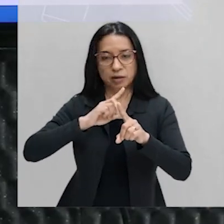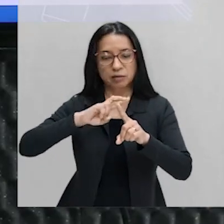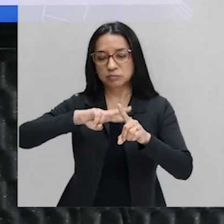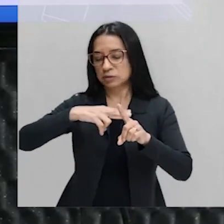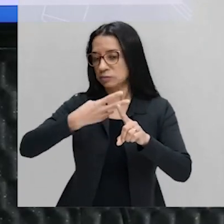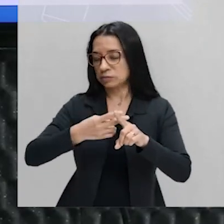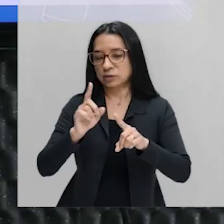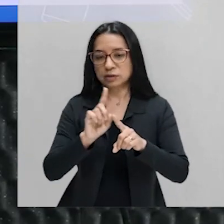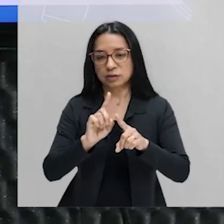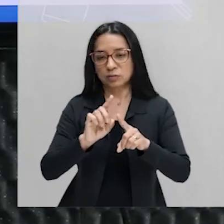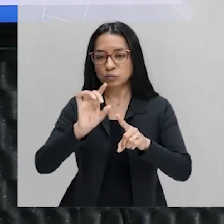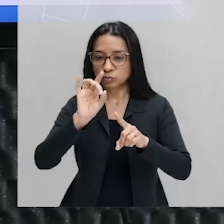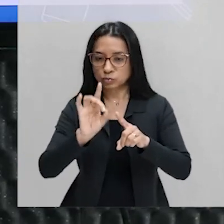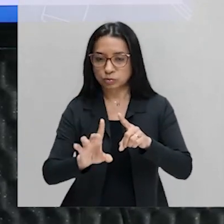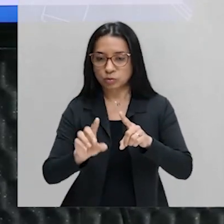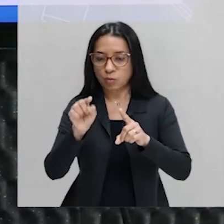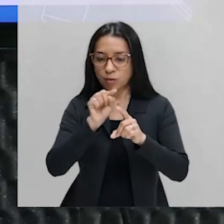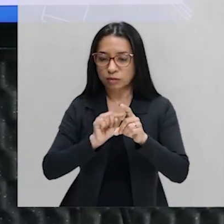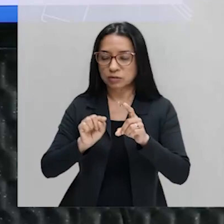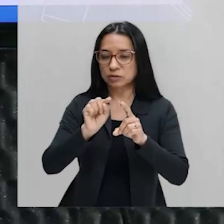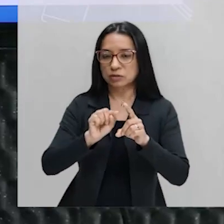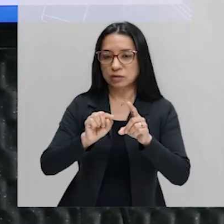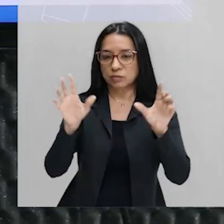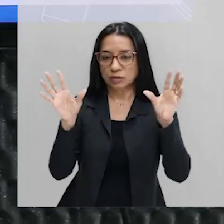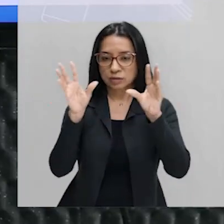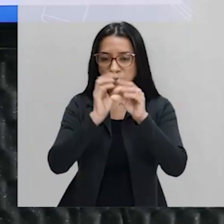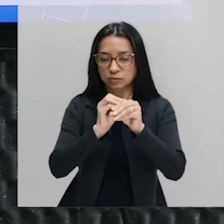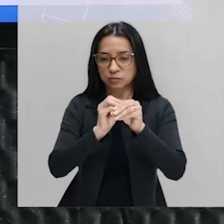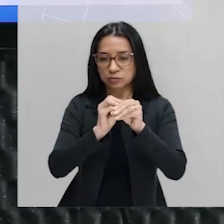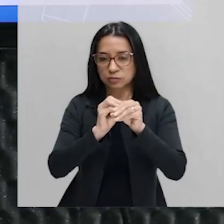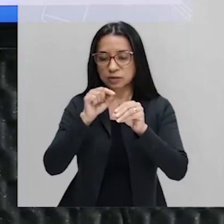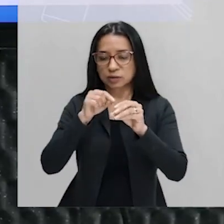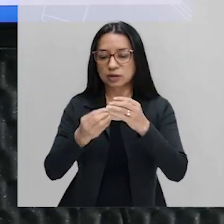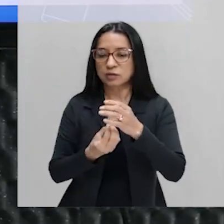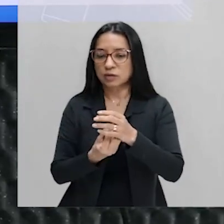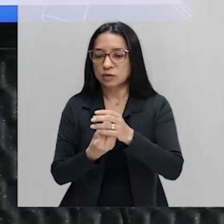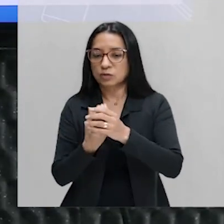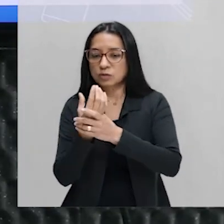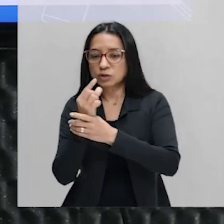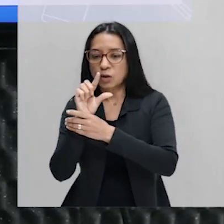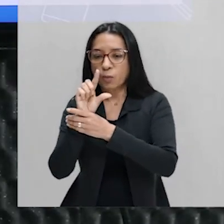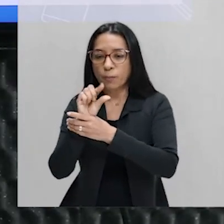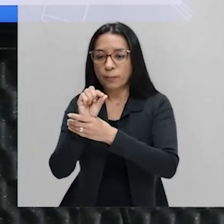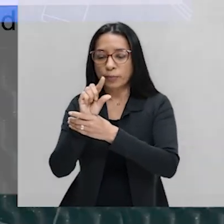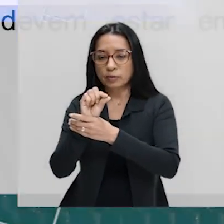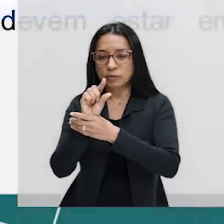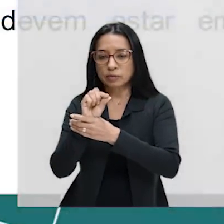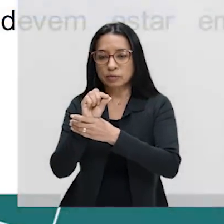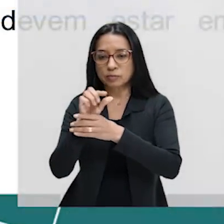é o disco germinativo. É ali que vai se originar o pintinho, se for no caso de uma ave, tá?